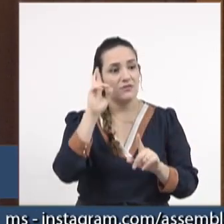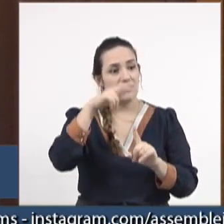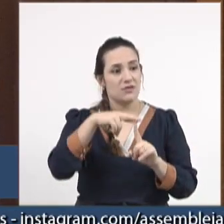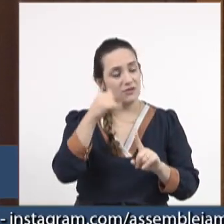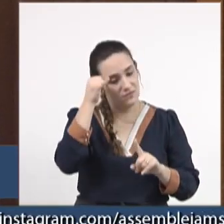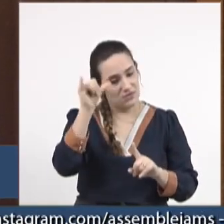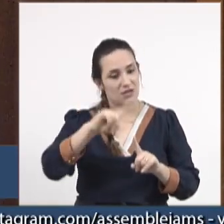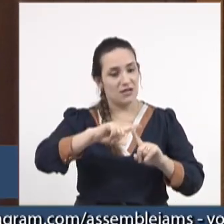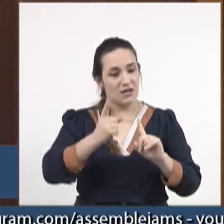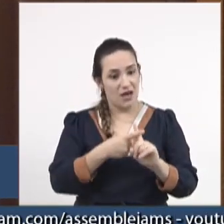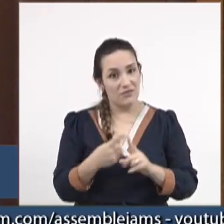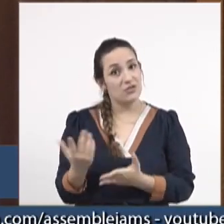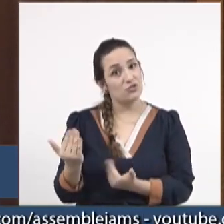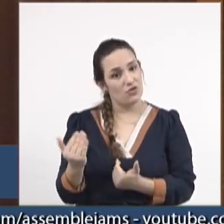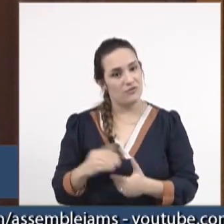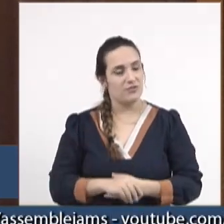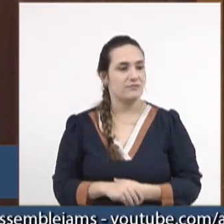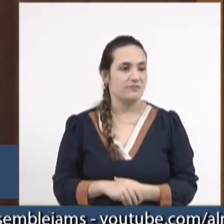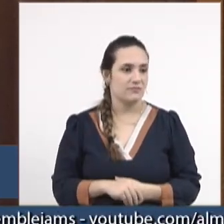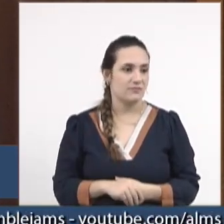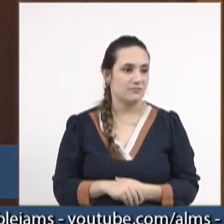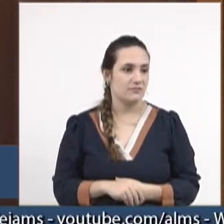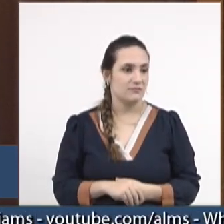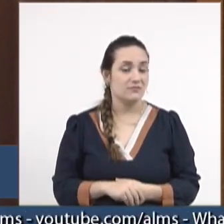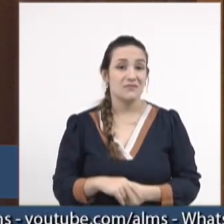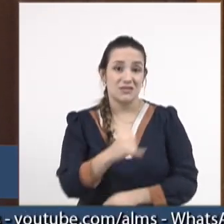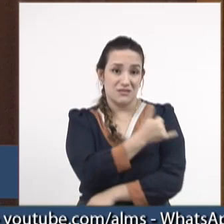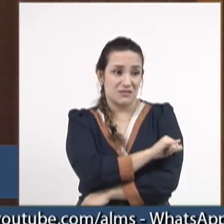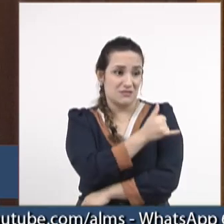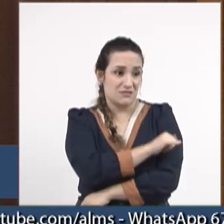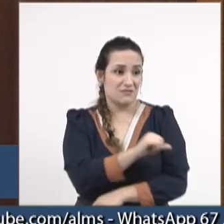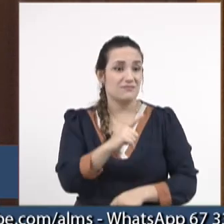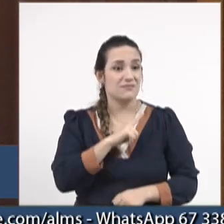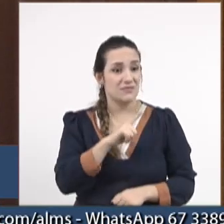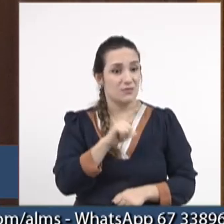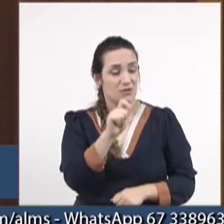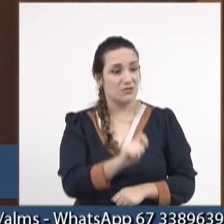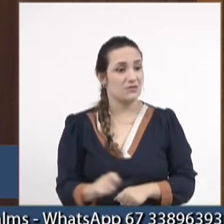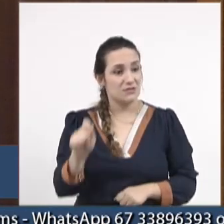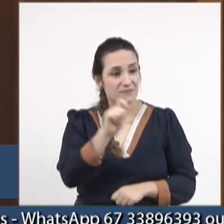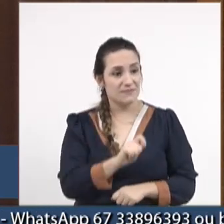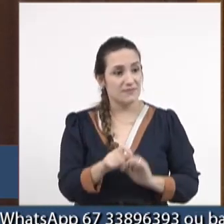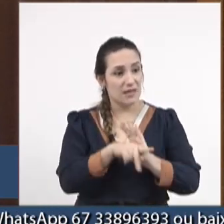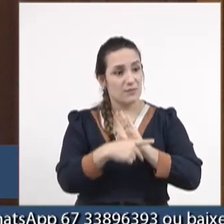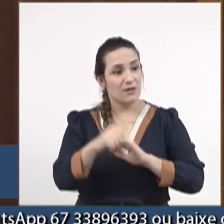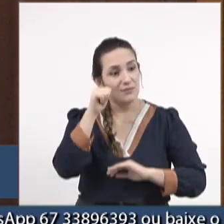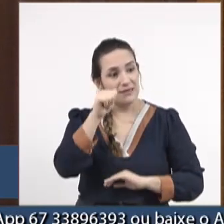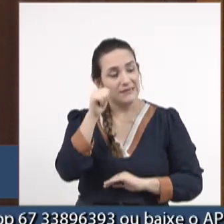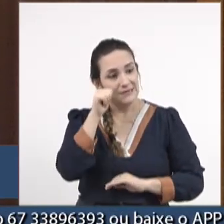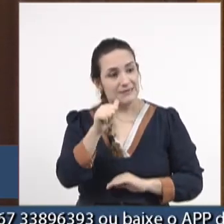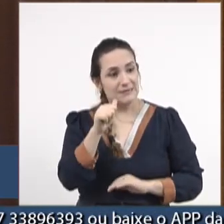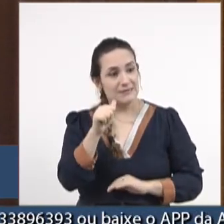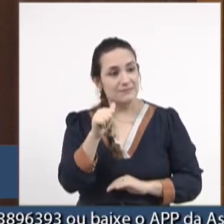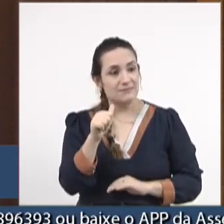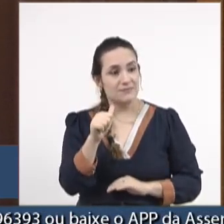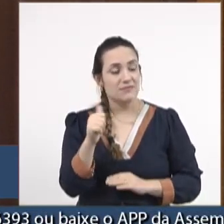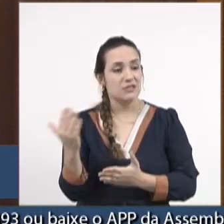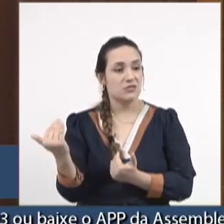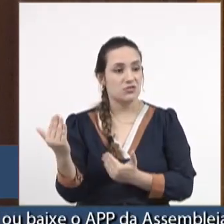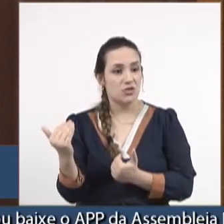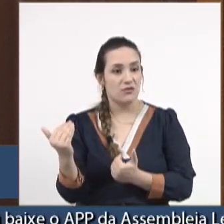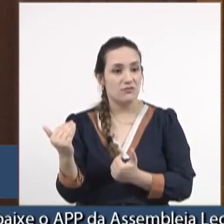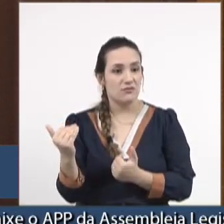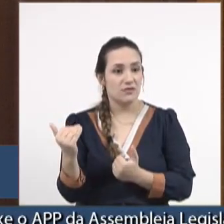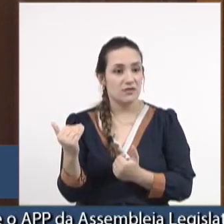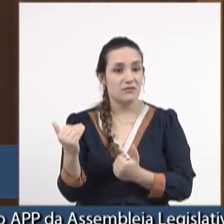à prevenção de gravidez na adolescência. Vocês sabiam que no Rio de Janeiro existe uma associação para mulheres, para jovens que engravidam em